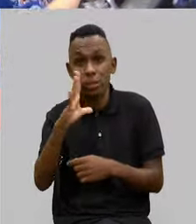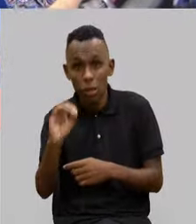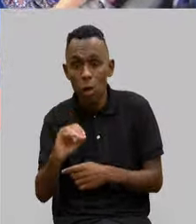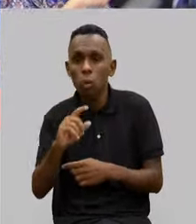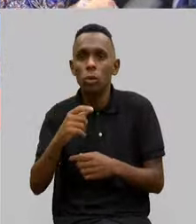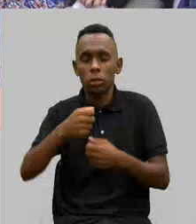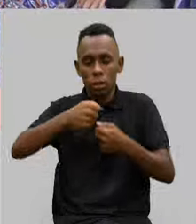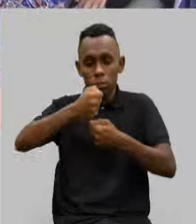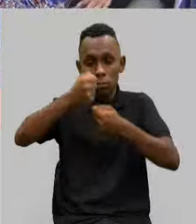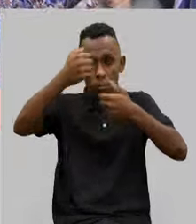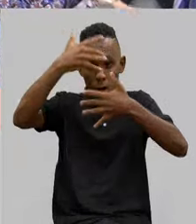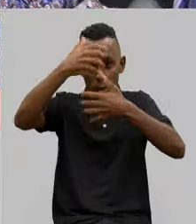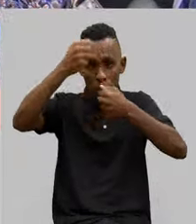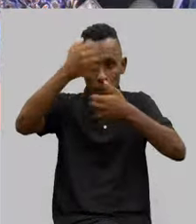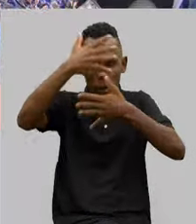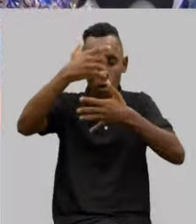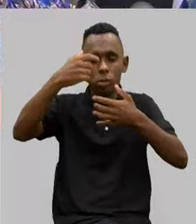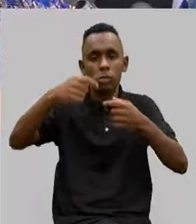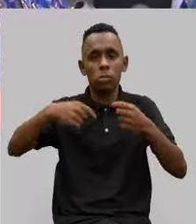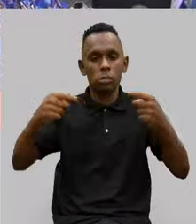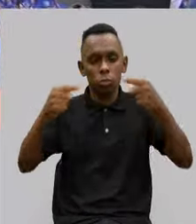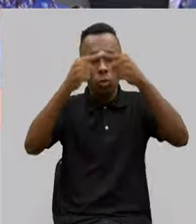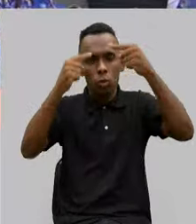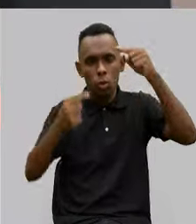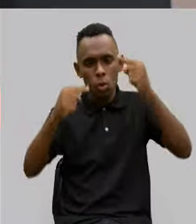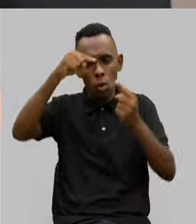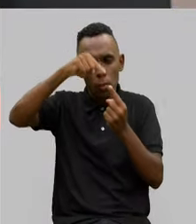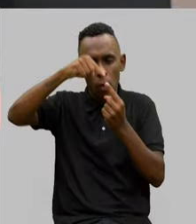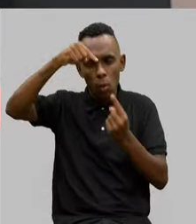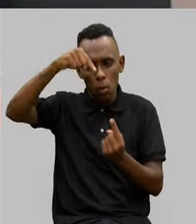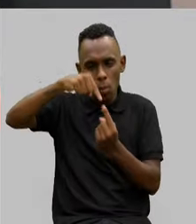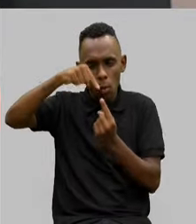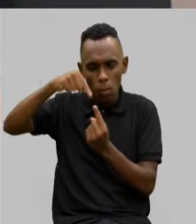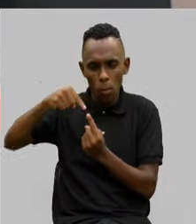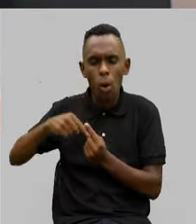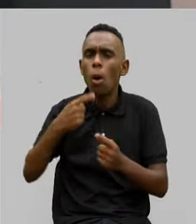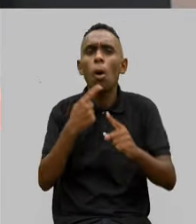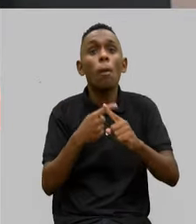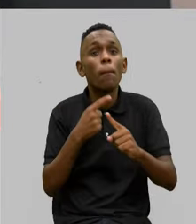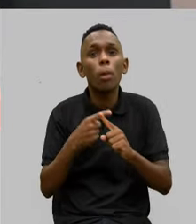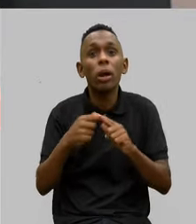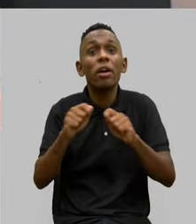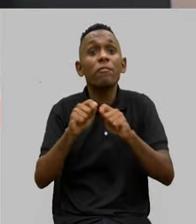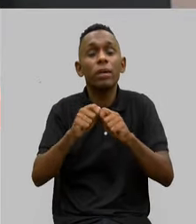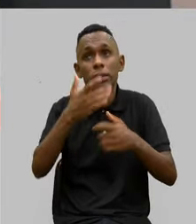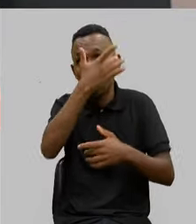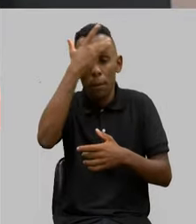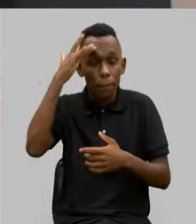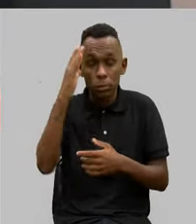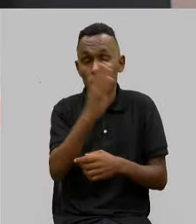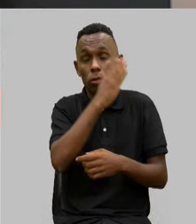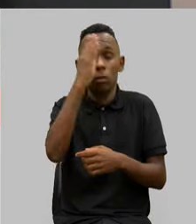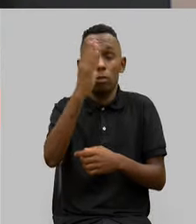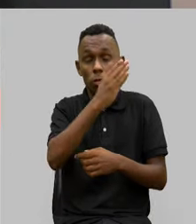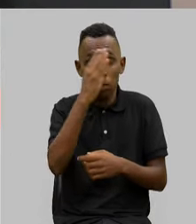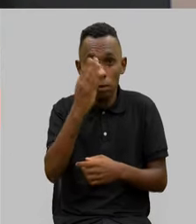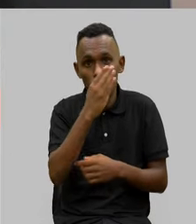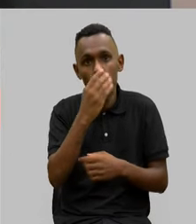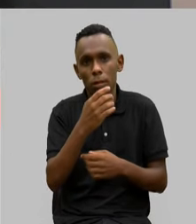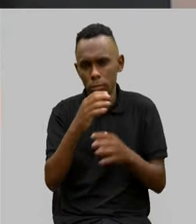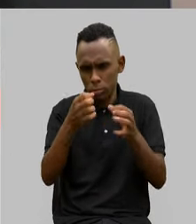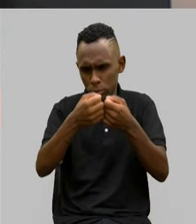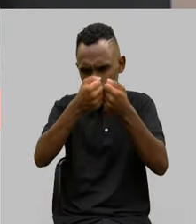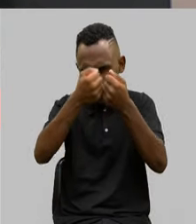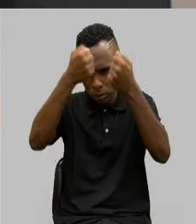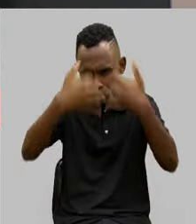neurotransmissores pro segundo neurônio o que que o sistema canabinoide isso faz com que a pessoa tenha uma crise convulsiva tá tô simplificando as